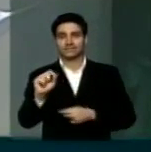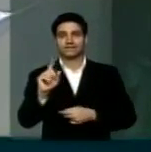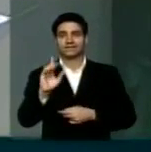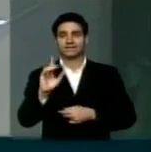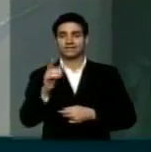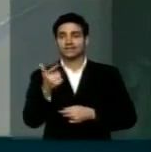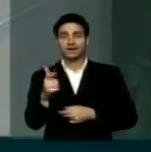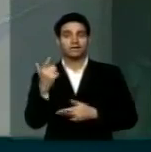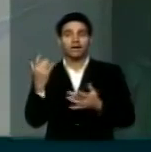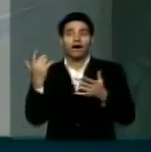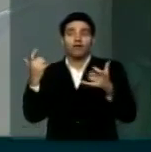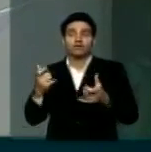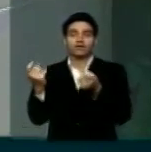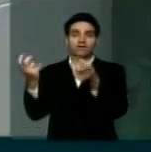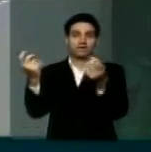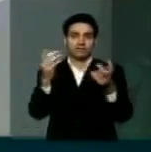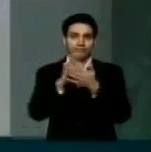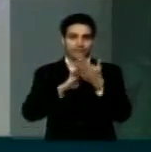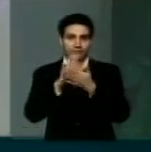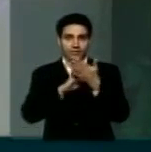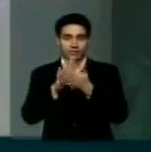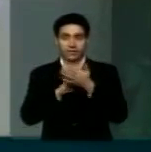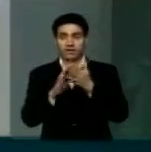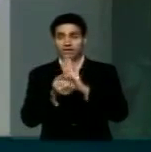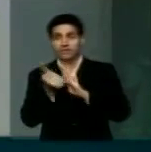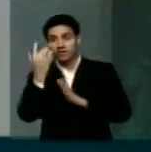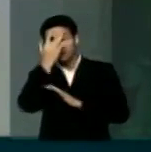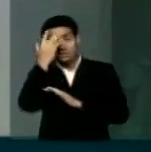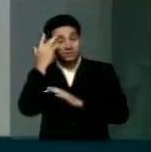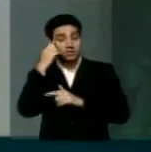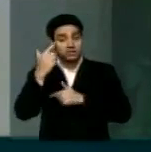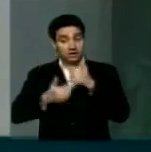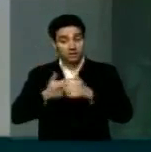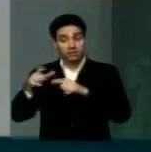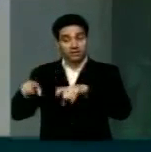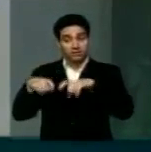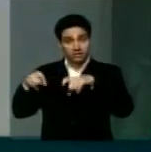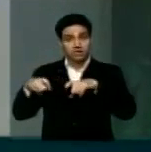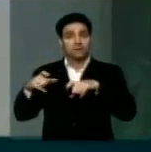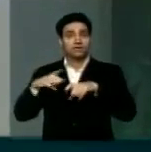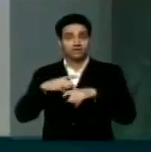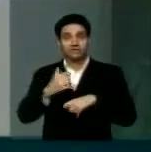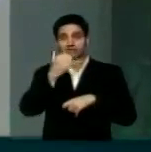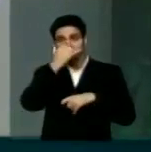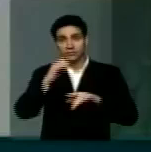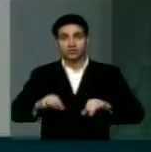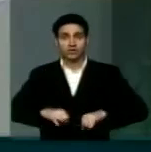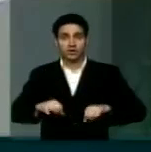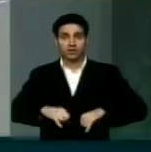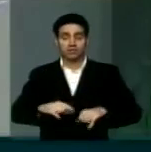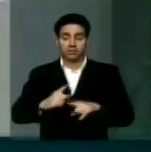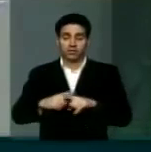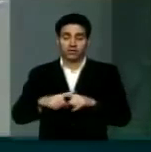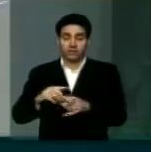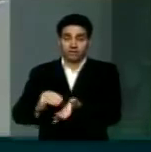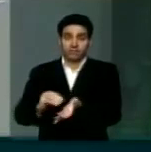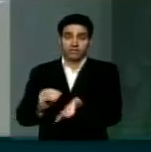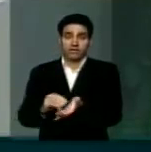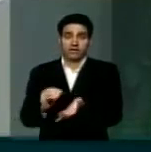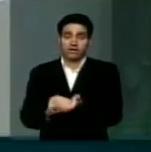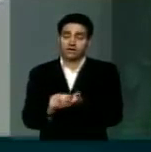comercial. Centenas de produtores rurais estão sendo atingidos pela falta da demanda e